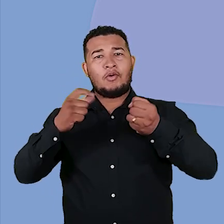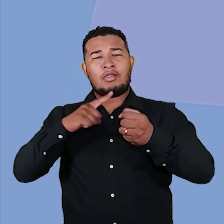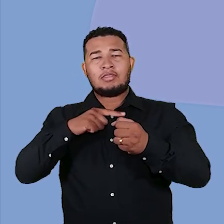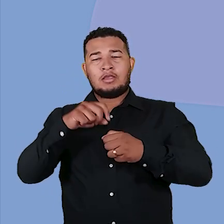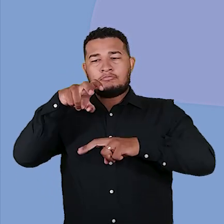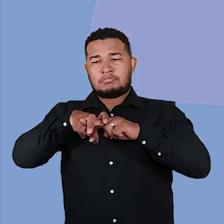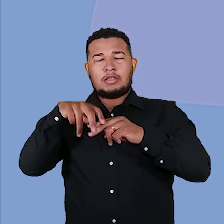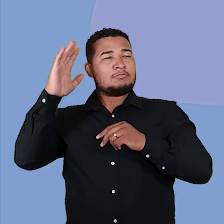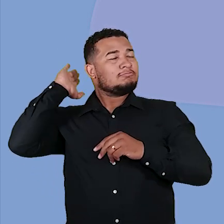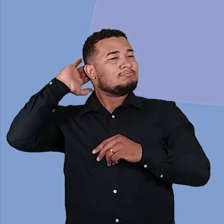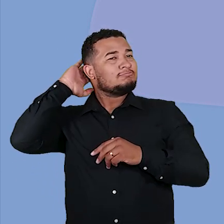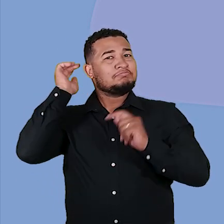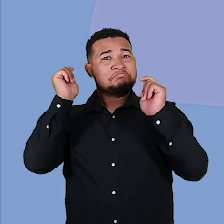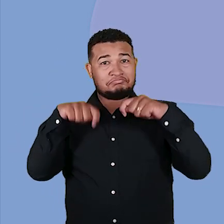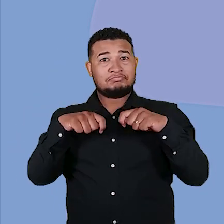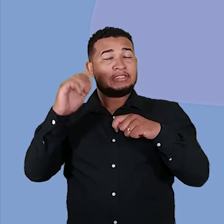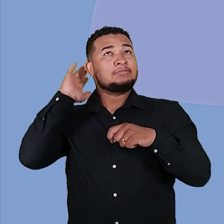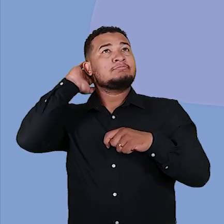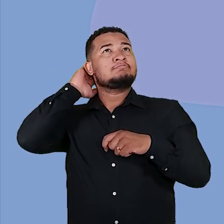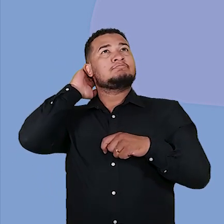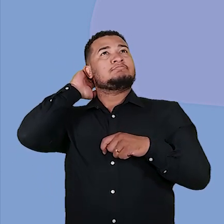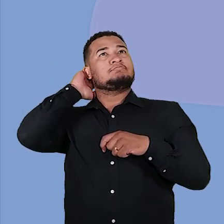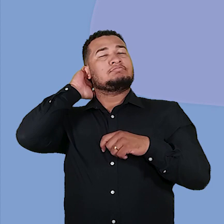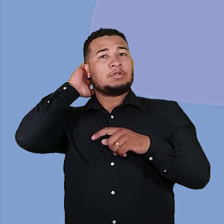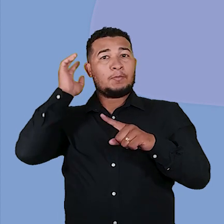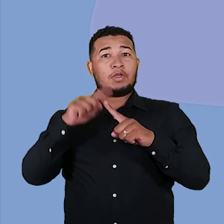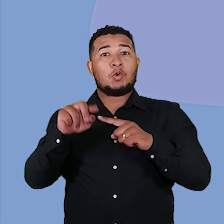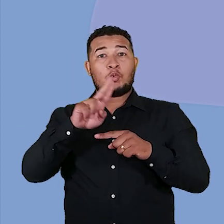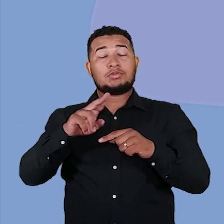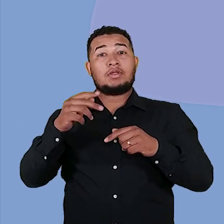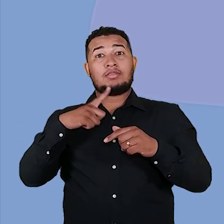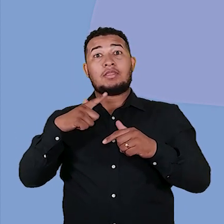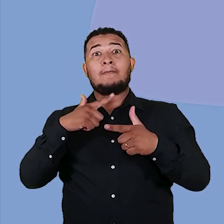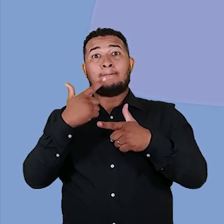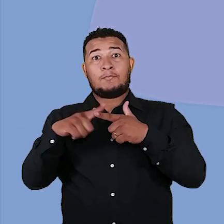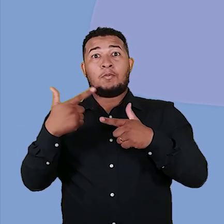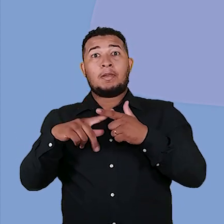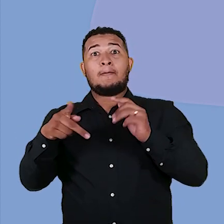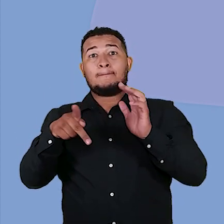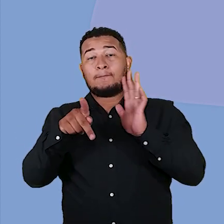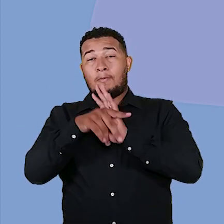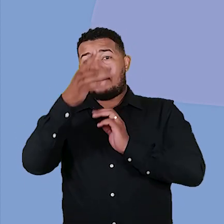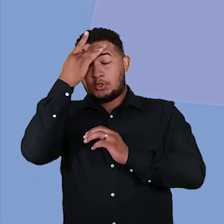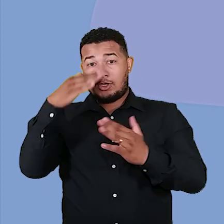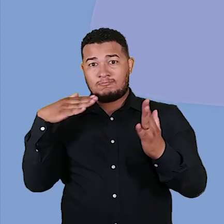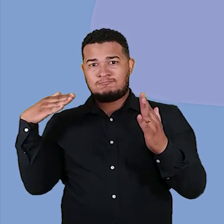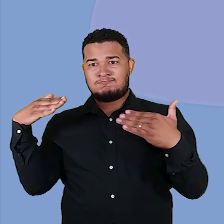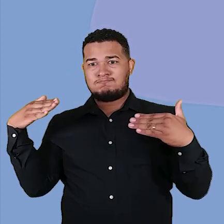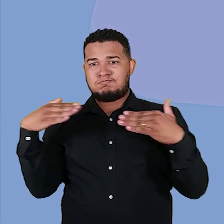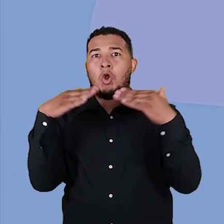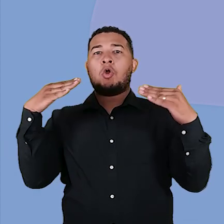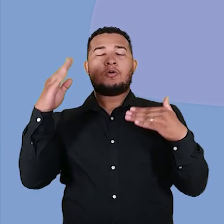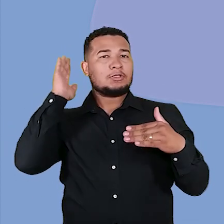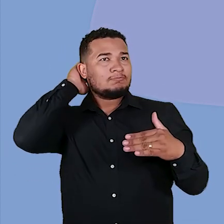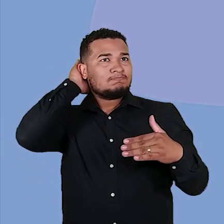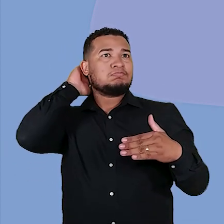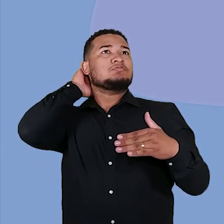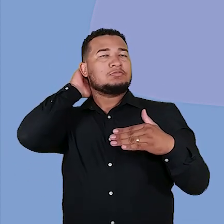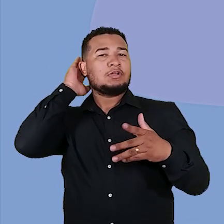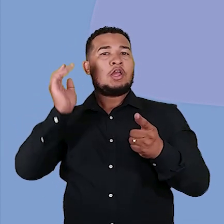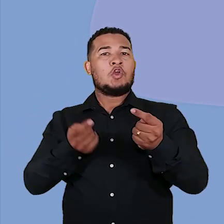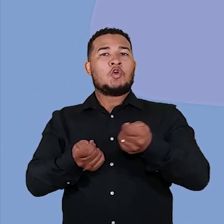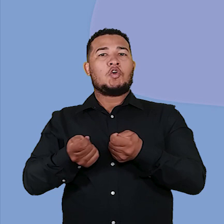presentes na maioria dos veículos atuais uma vez que existe uma grande possibilidade que os ocupantes de um veículo fratura em seus pescoços